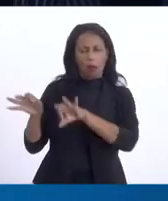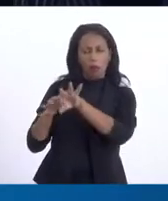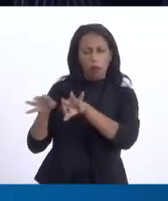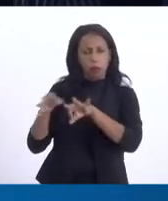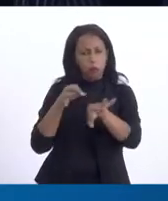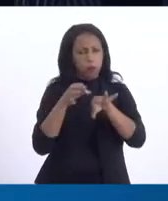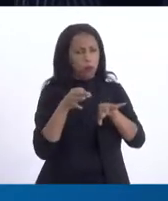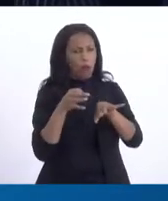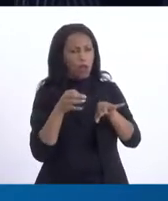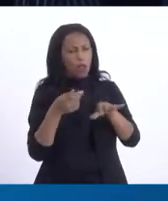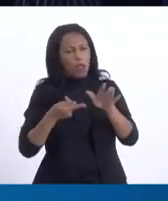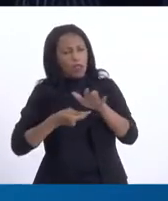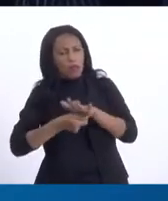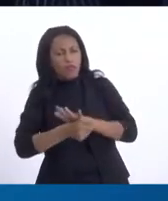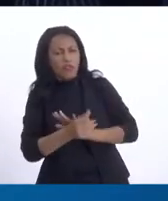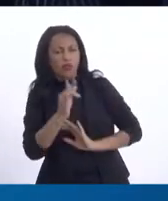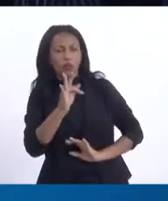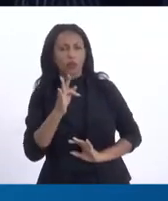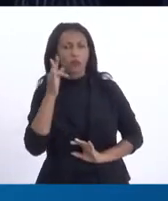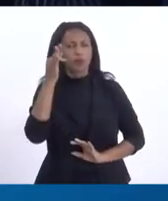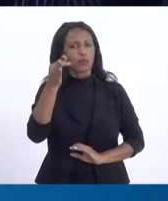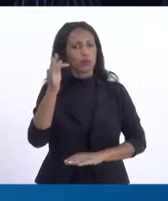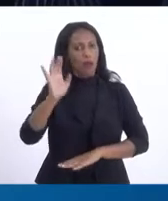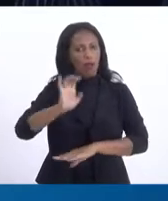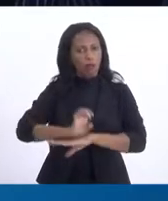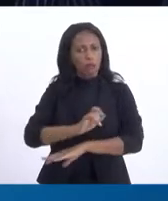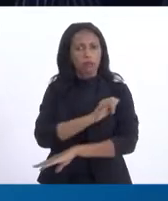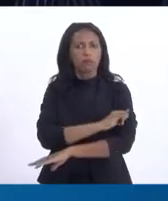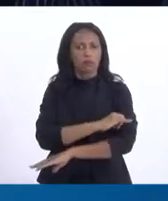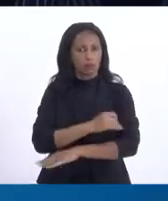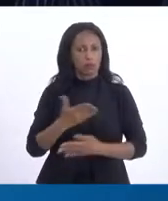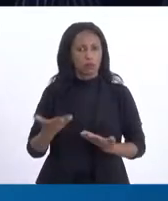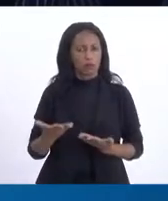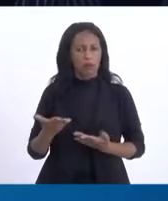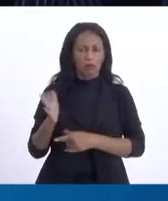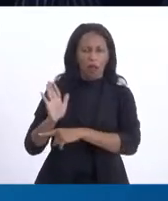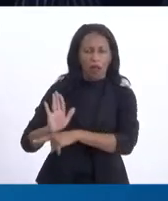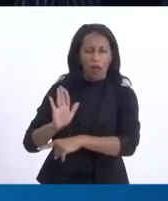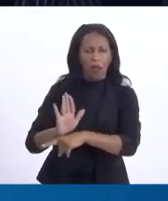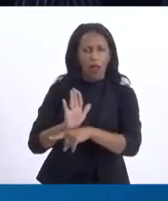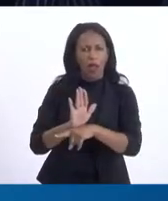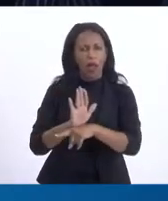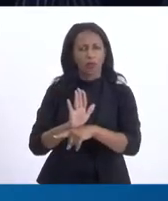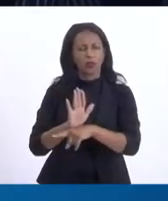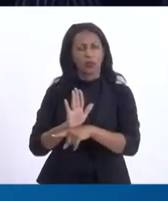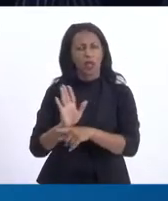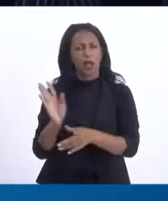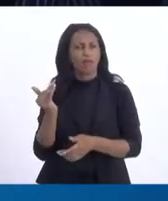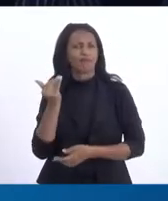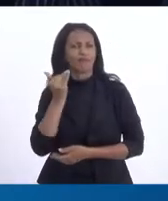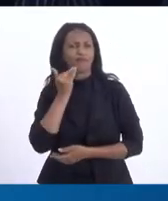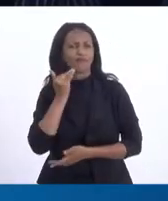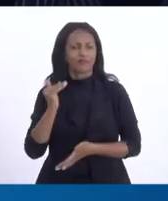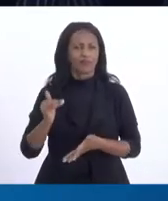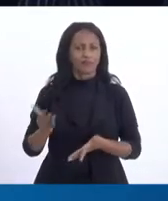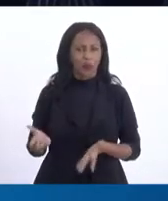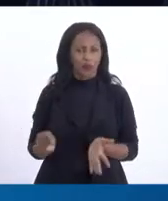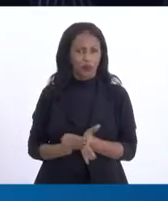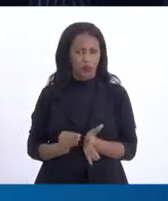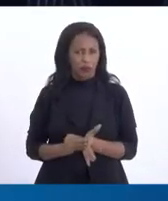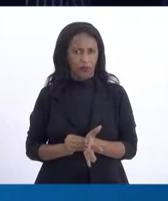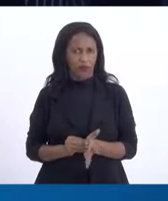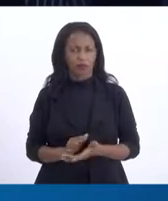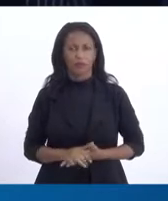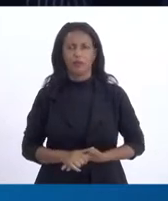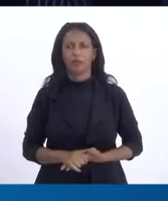planejando investimentos futuros no nosso estado do Rio de Janeiro para atender as nossas deficiências. Mas me permito